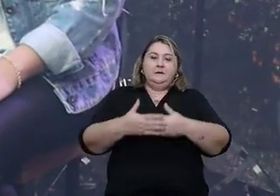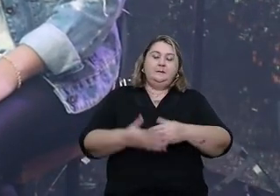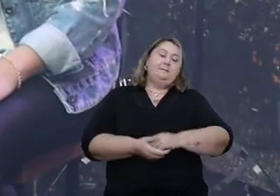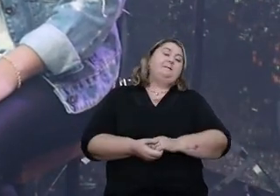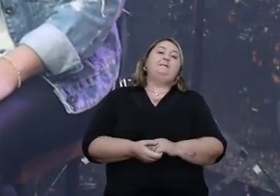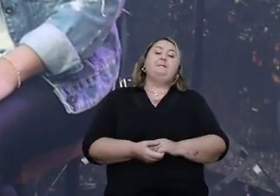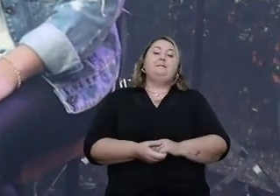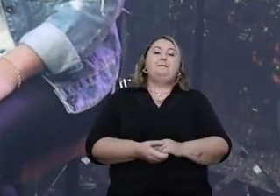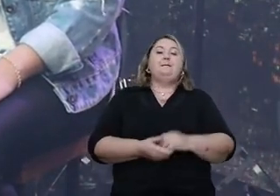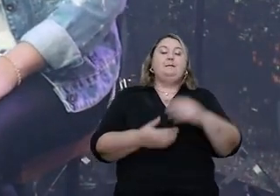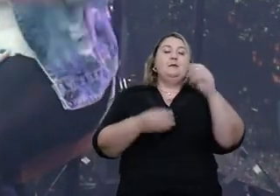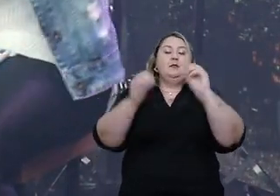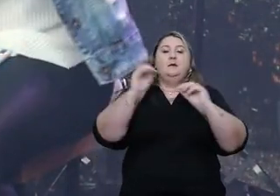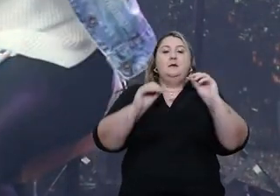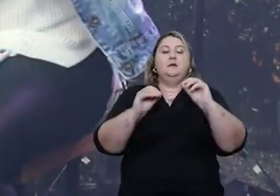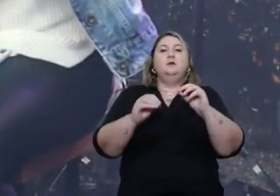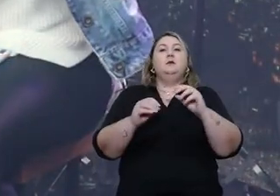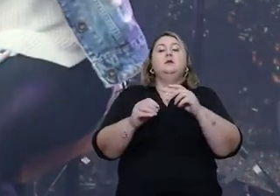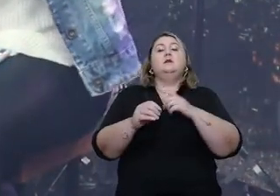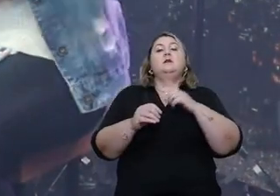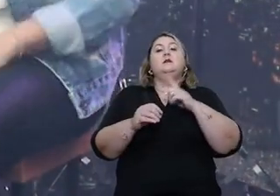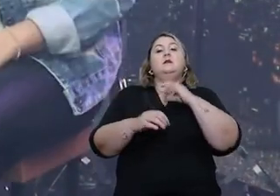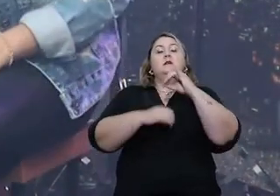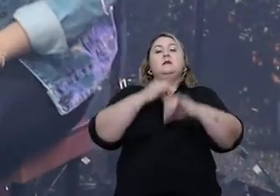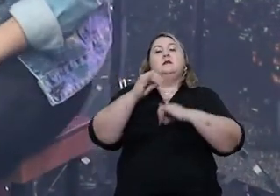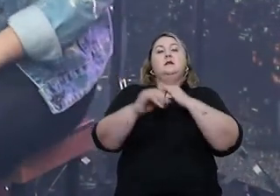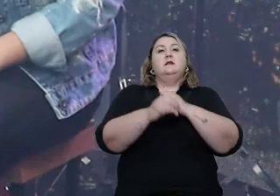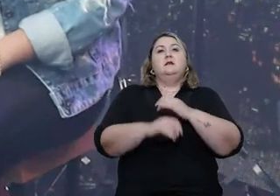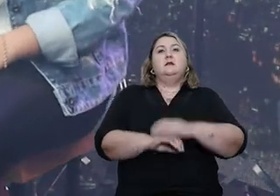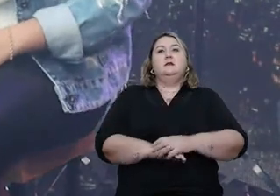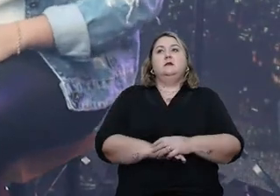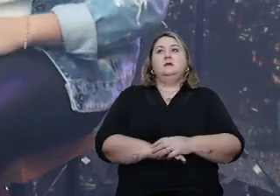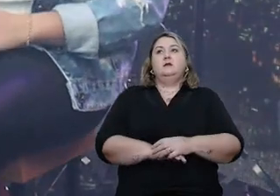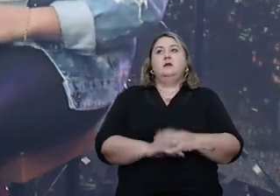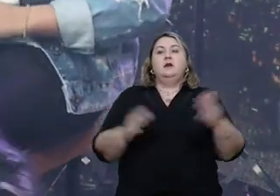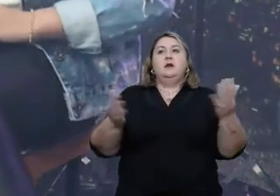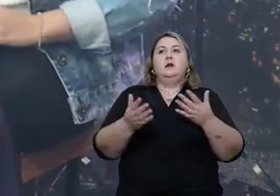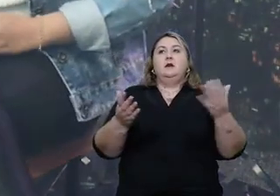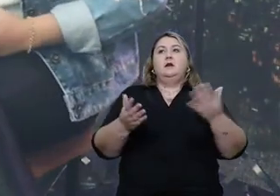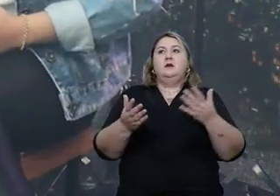Obrigada, gente, um super beijo para vocês. Sigam a gente nas redes sociais, hein? É isso aí. Bora de saideira.